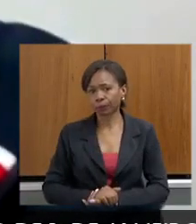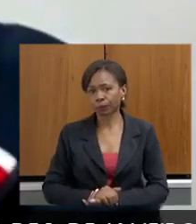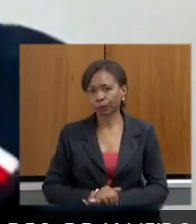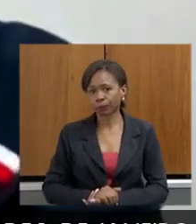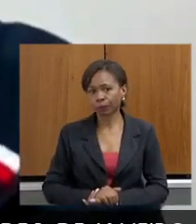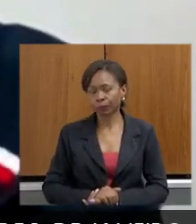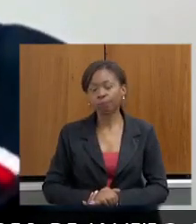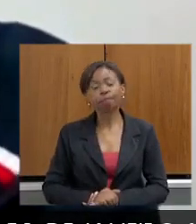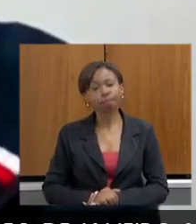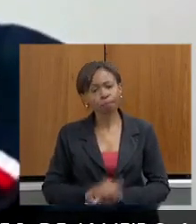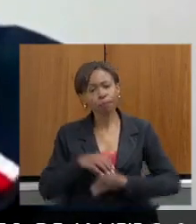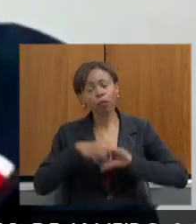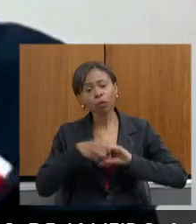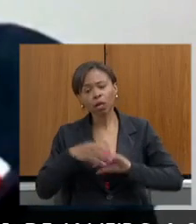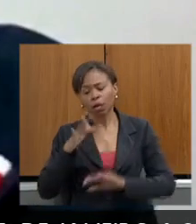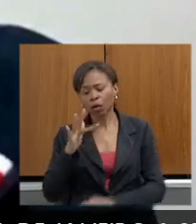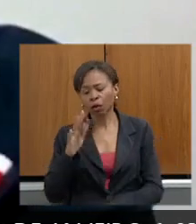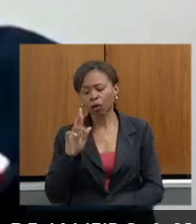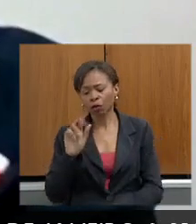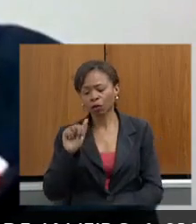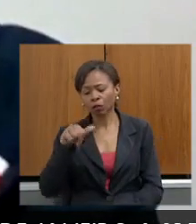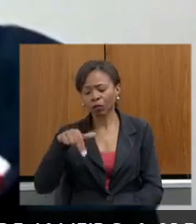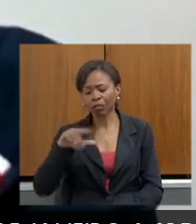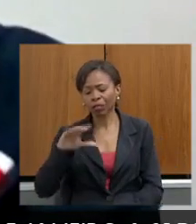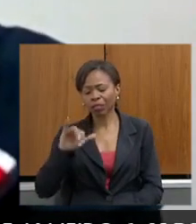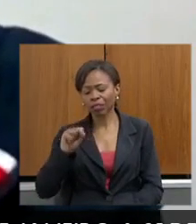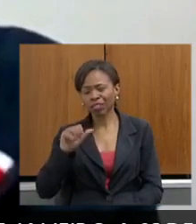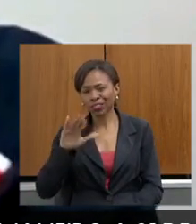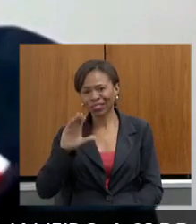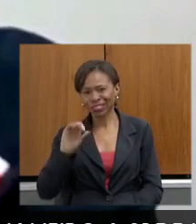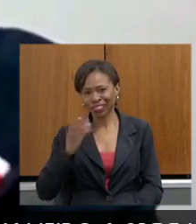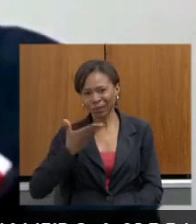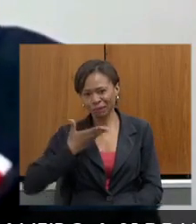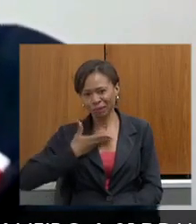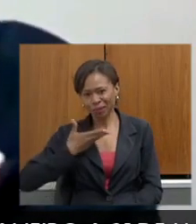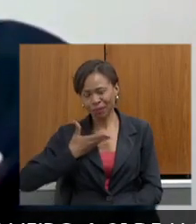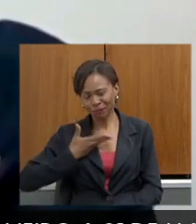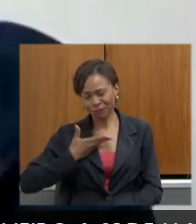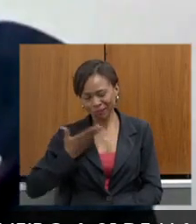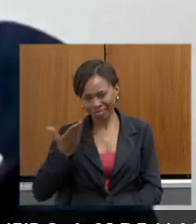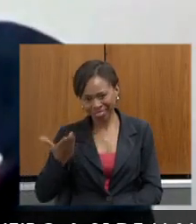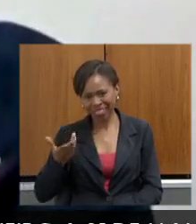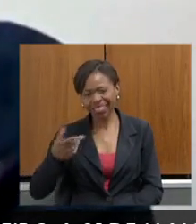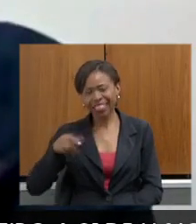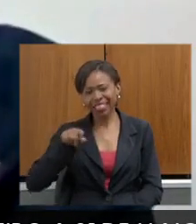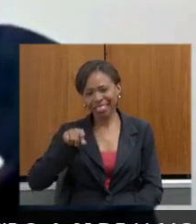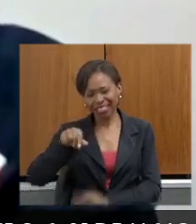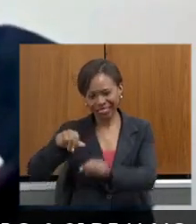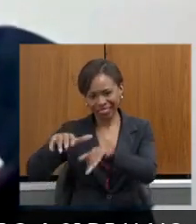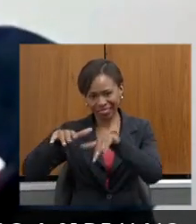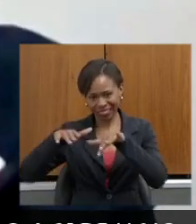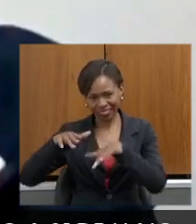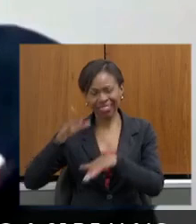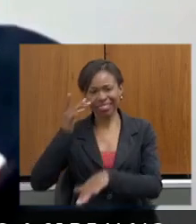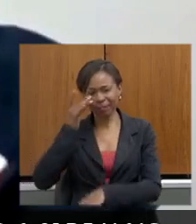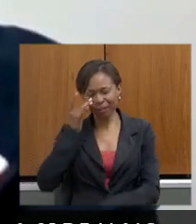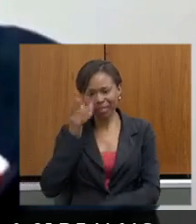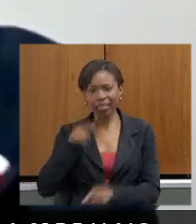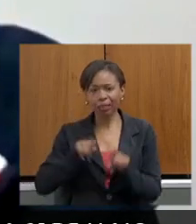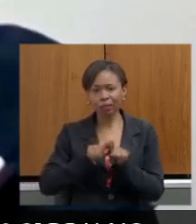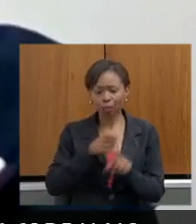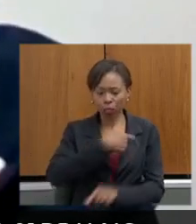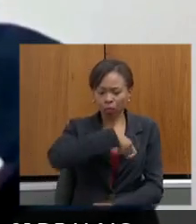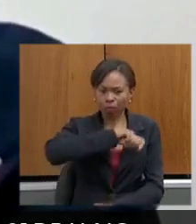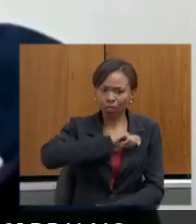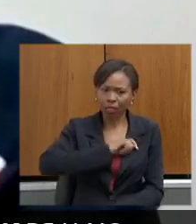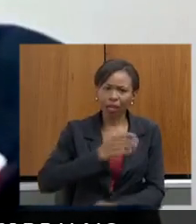a complementar Francisco rádio Cruzília meu amigo Tainá os papéis os colegas Delegados